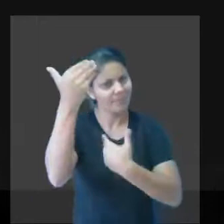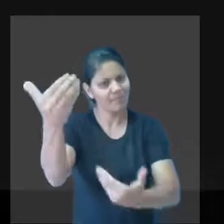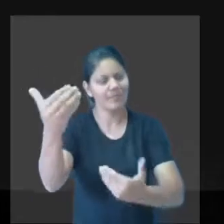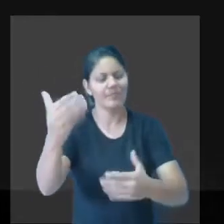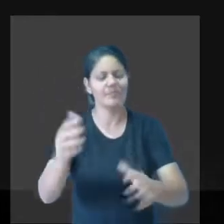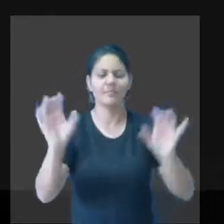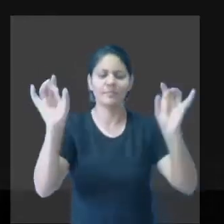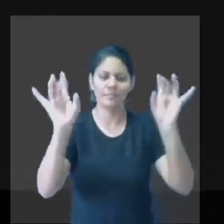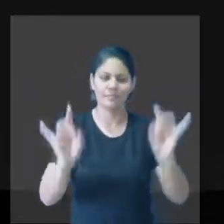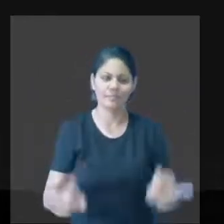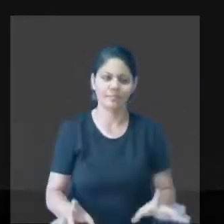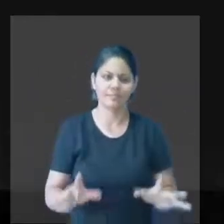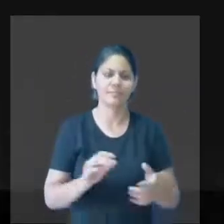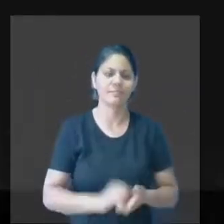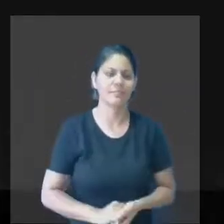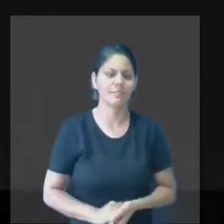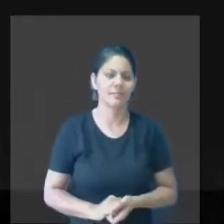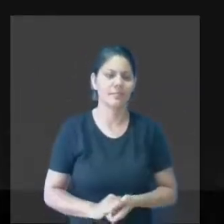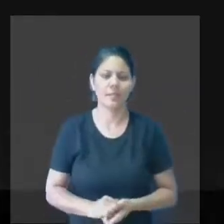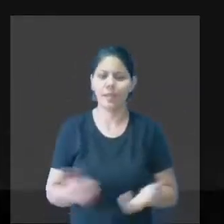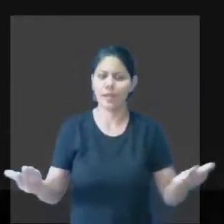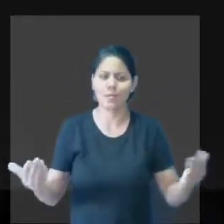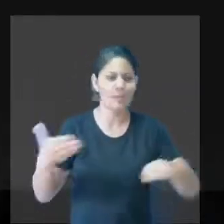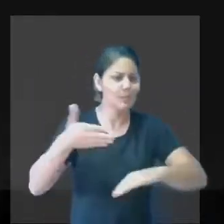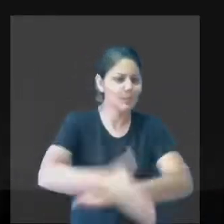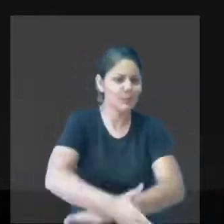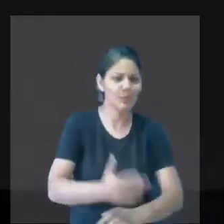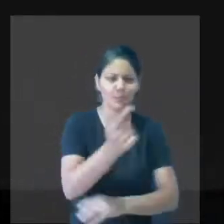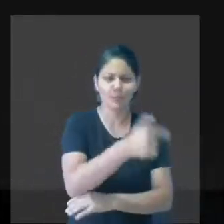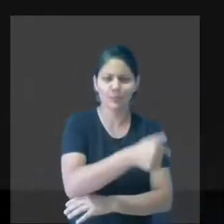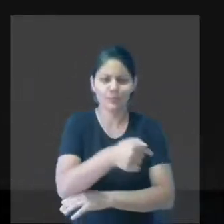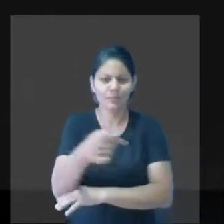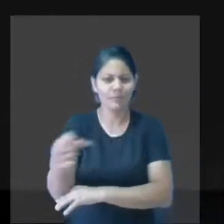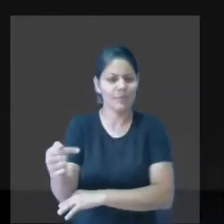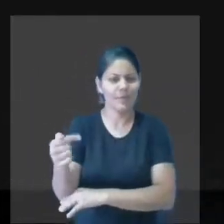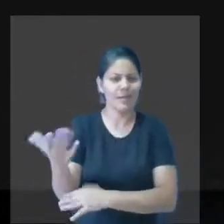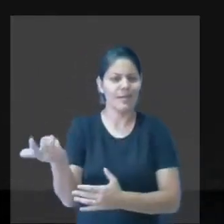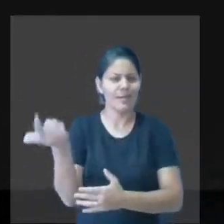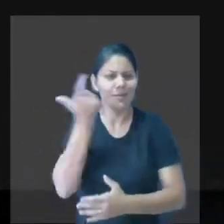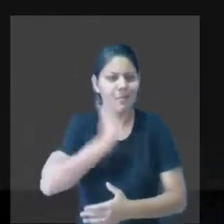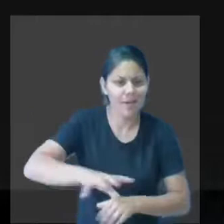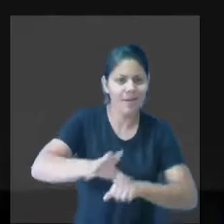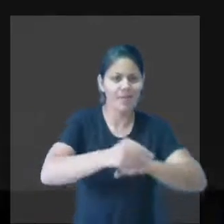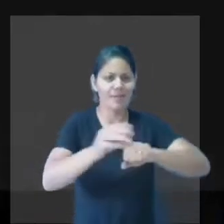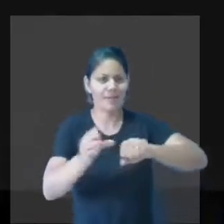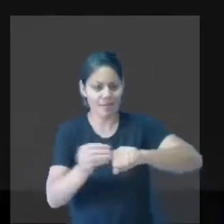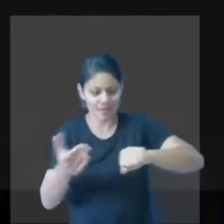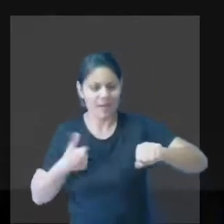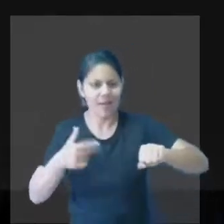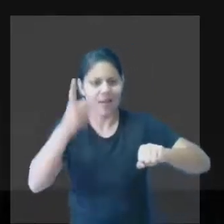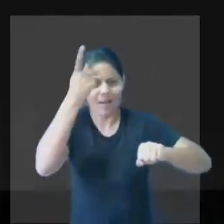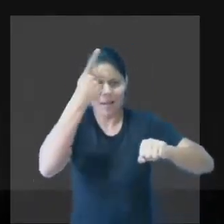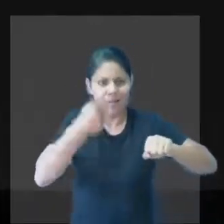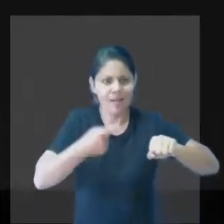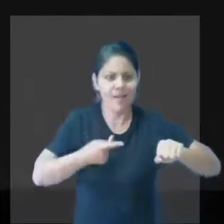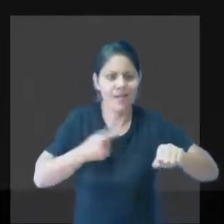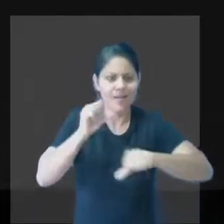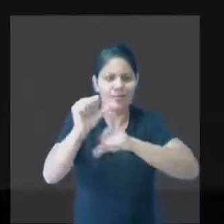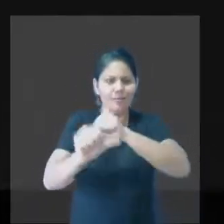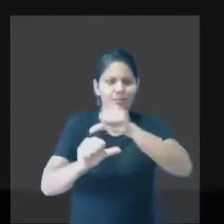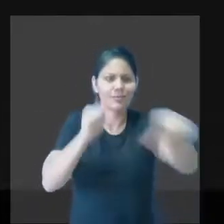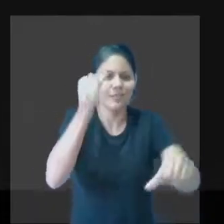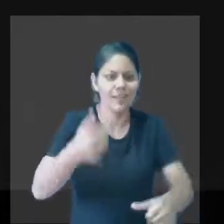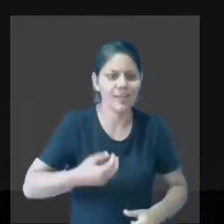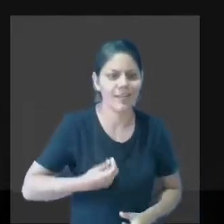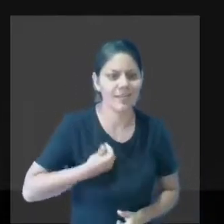agradecer imensamente, porque é um passaporte para o futuro, é um passaporte para o autoconhecimento, um passaporte para a transformação de